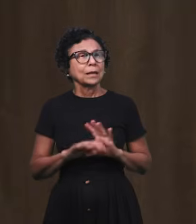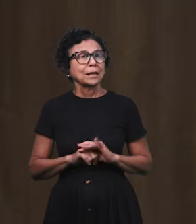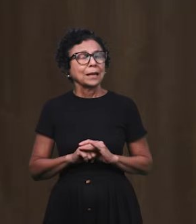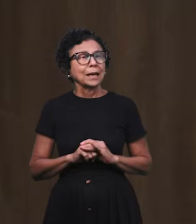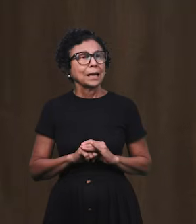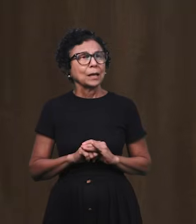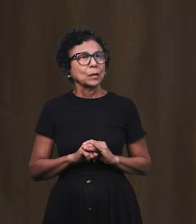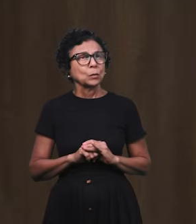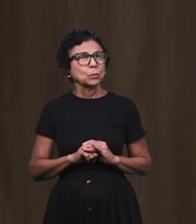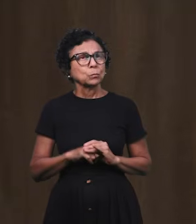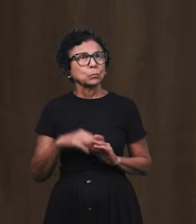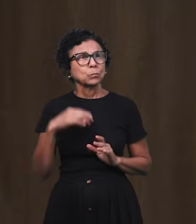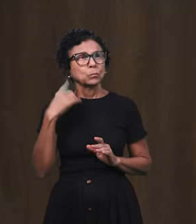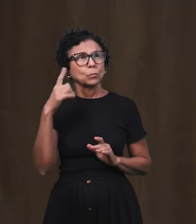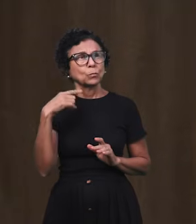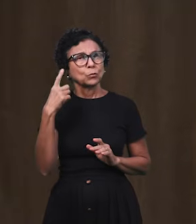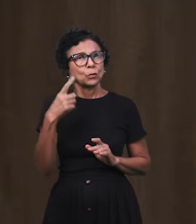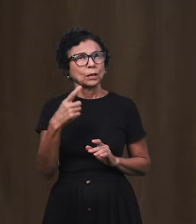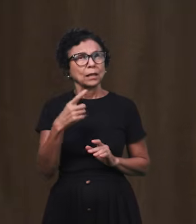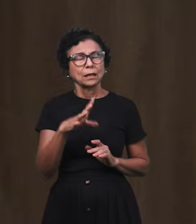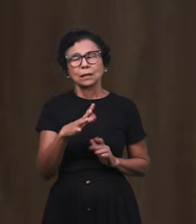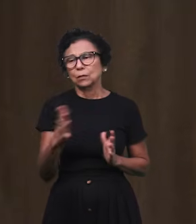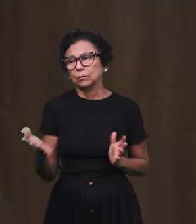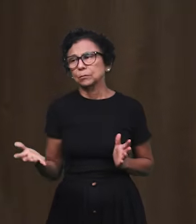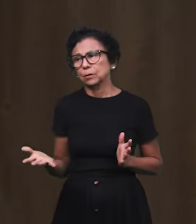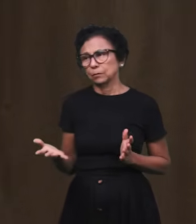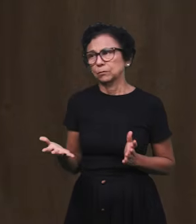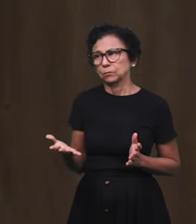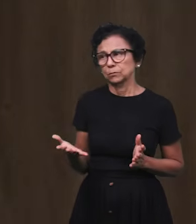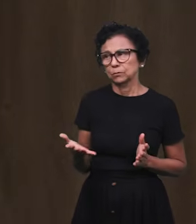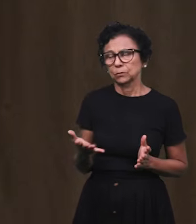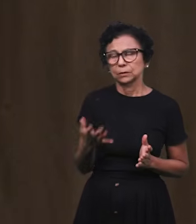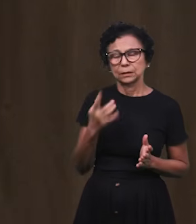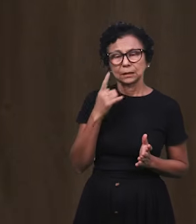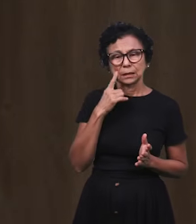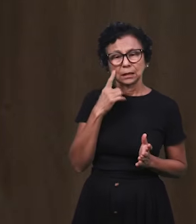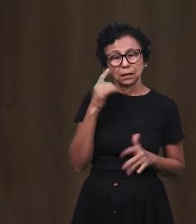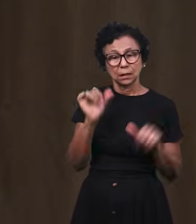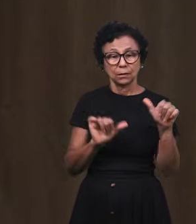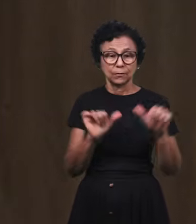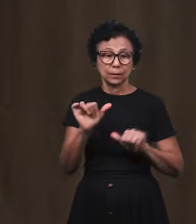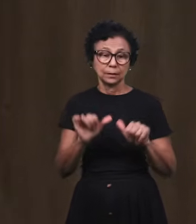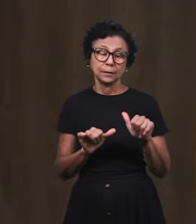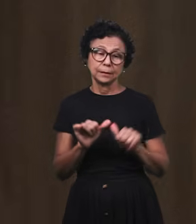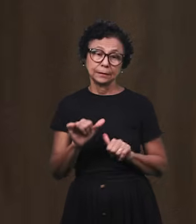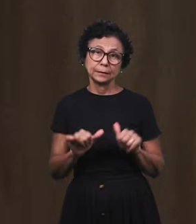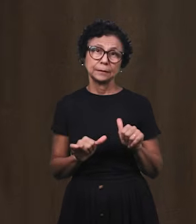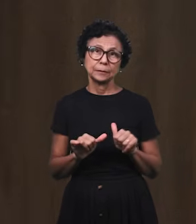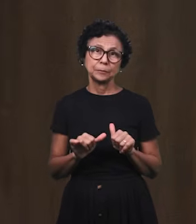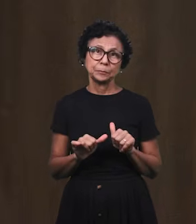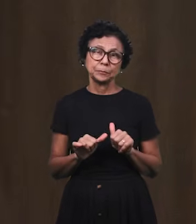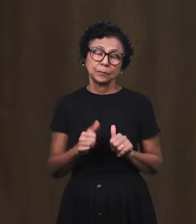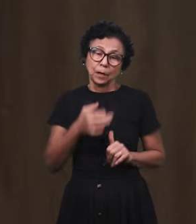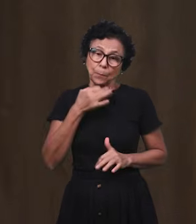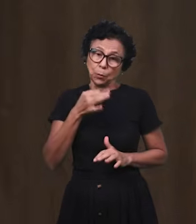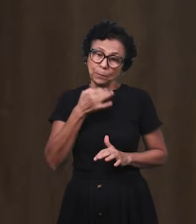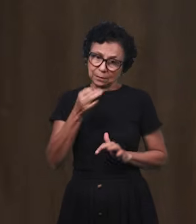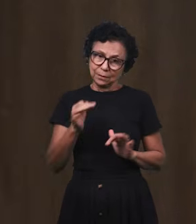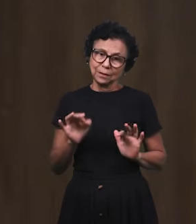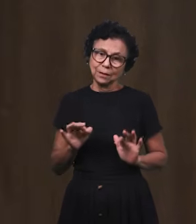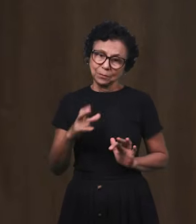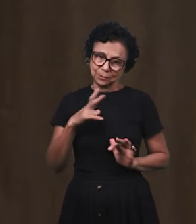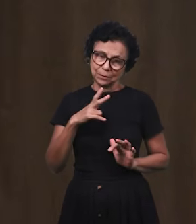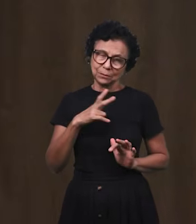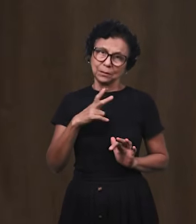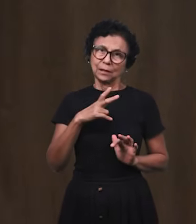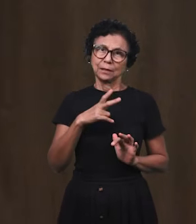Pode ser que tenha pessoas que pensam diferente, mas eu penso até pela minha trajetória de vida, pela minha idade, sou mais velha que